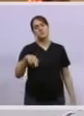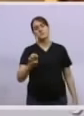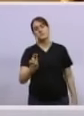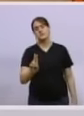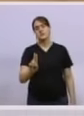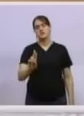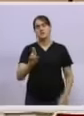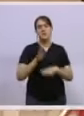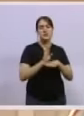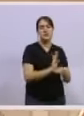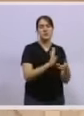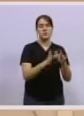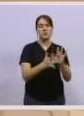como